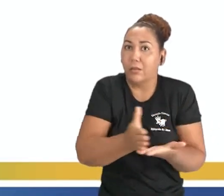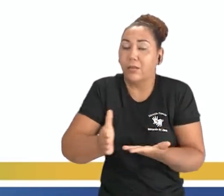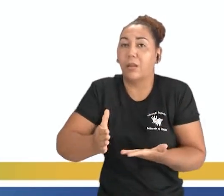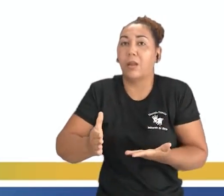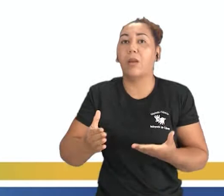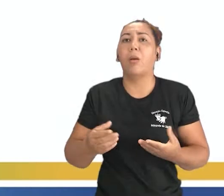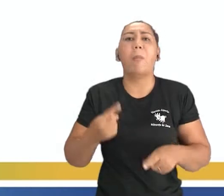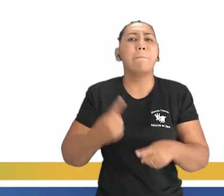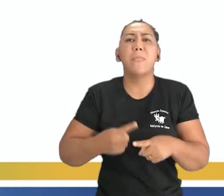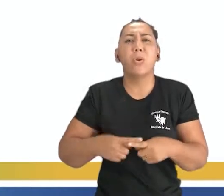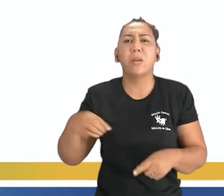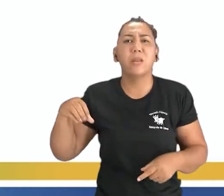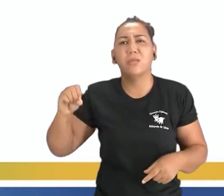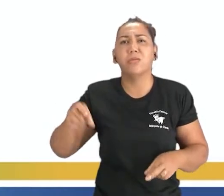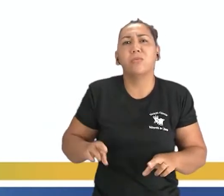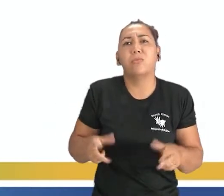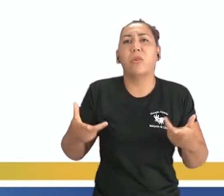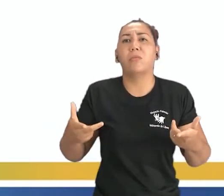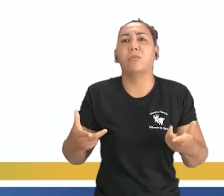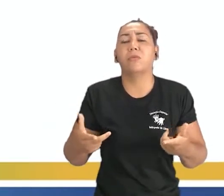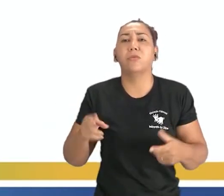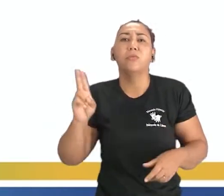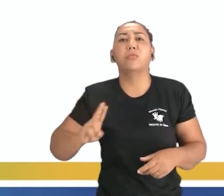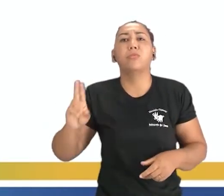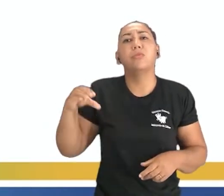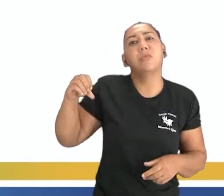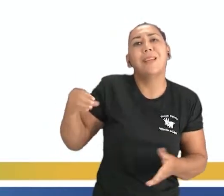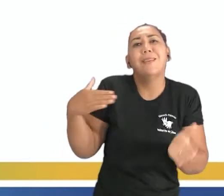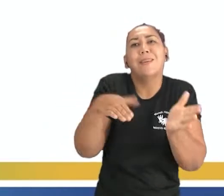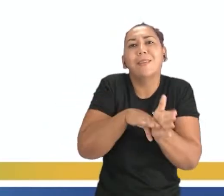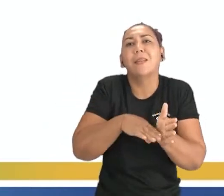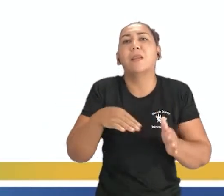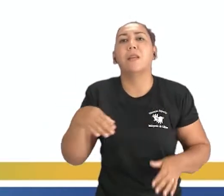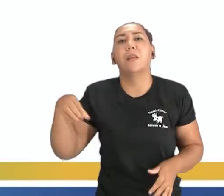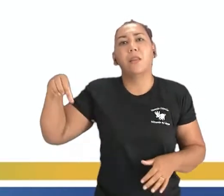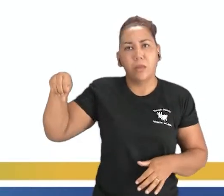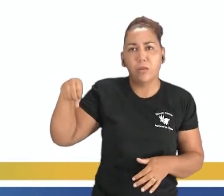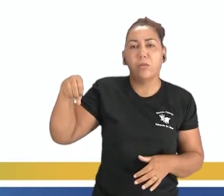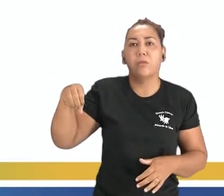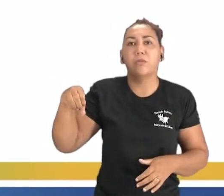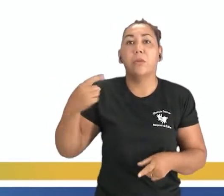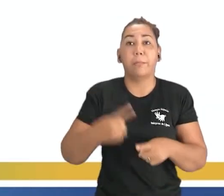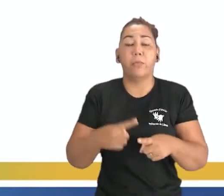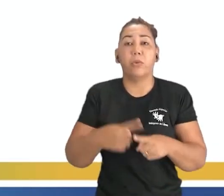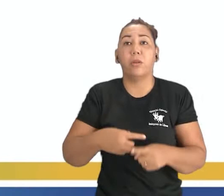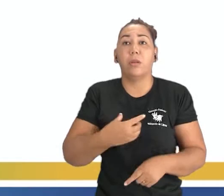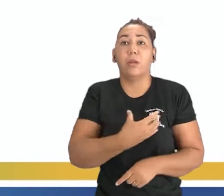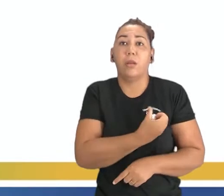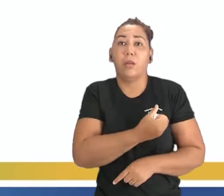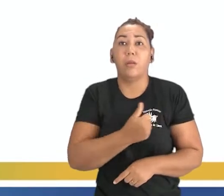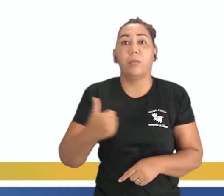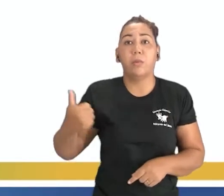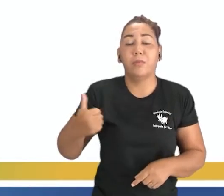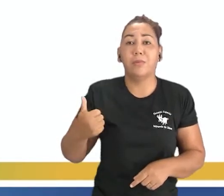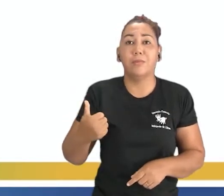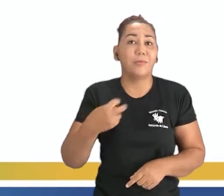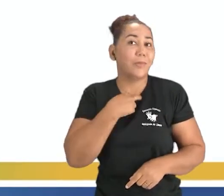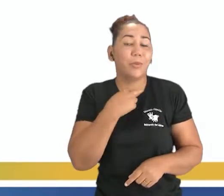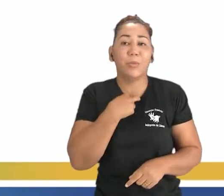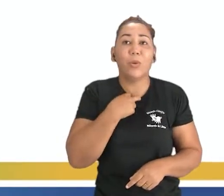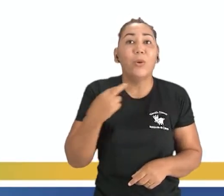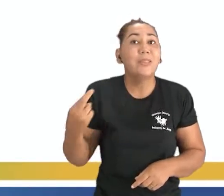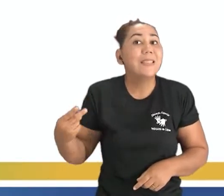posso usar números, né, que vão de 0 até 9. Porque o primeiro dígito não pode ser igual a